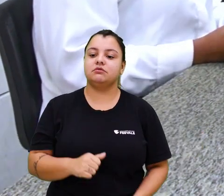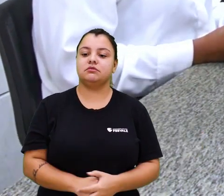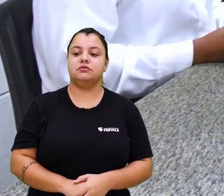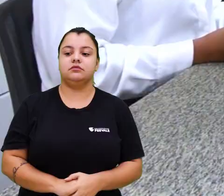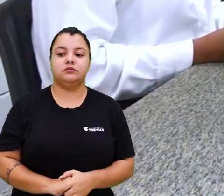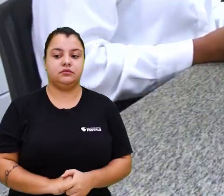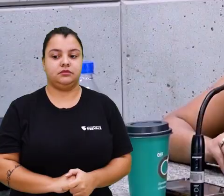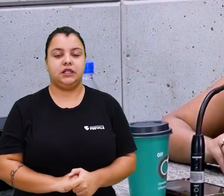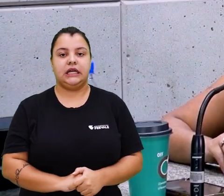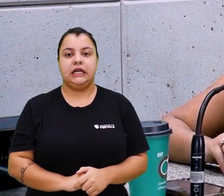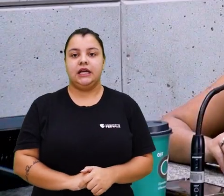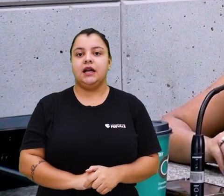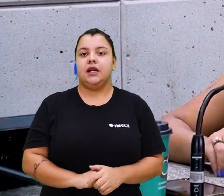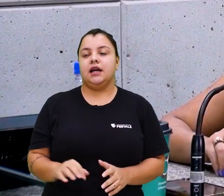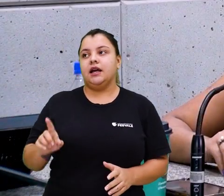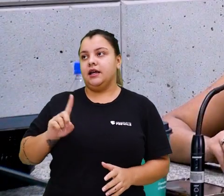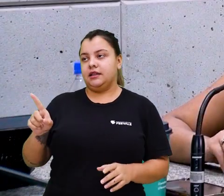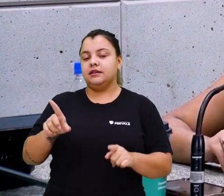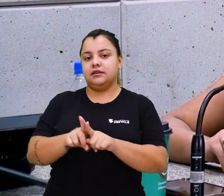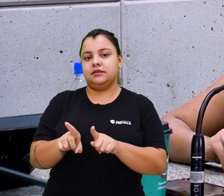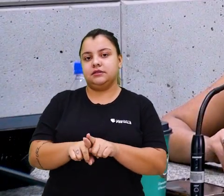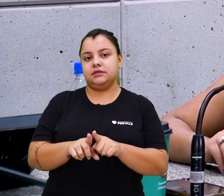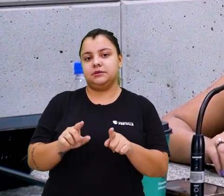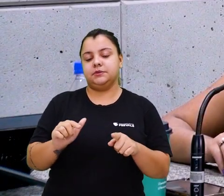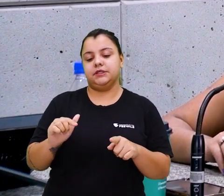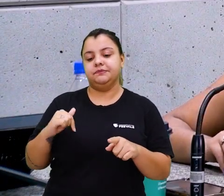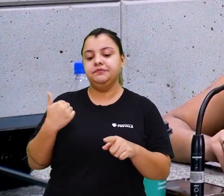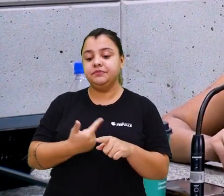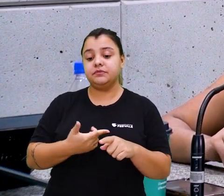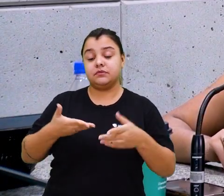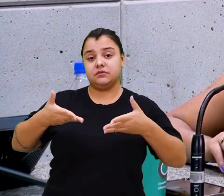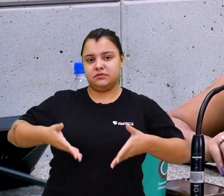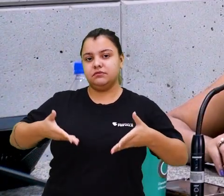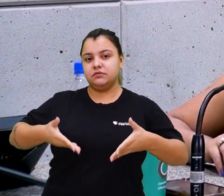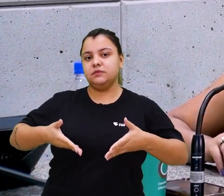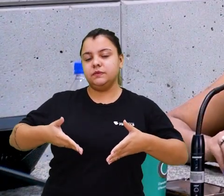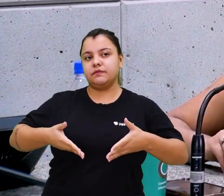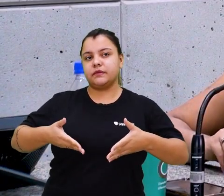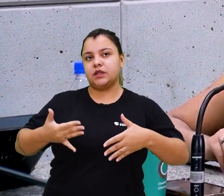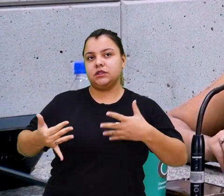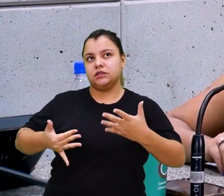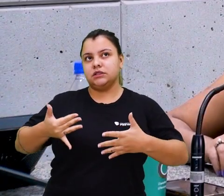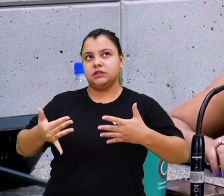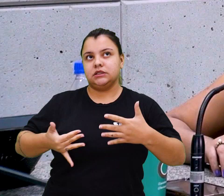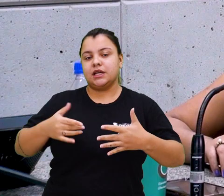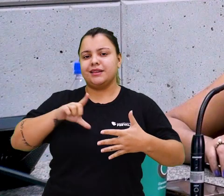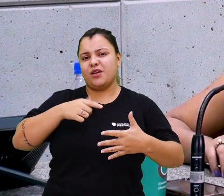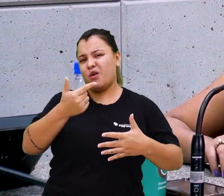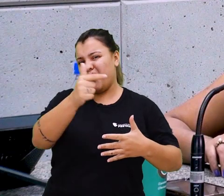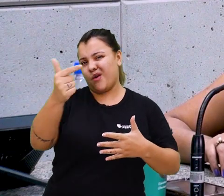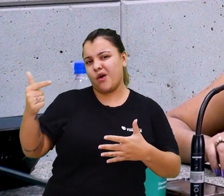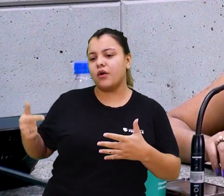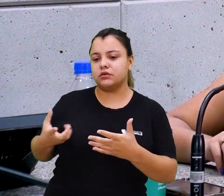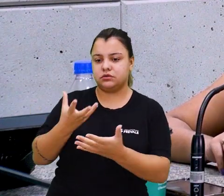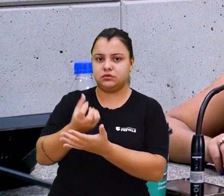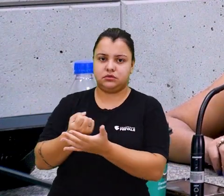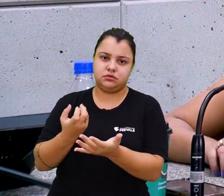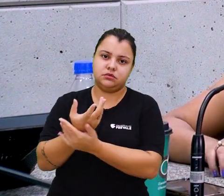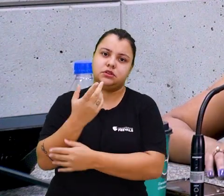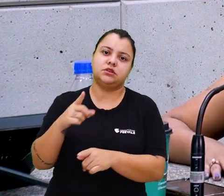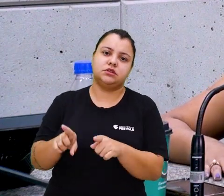mas é issoa lá é assim também a gente agora que deu né agora existem vários outros podcasts na